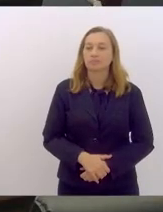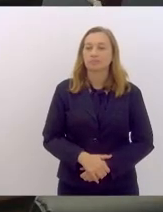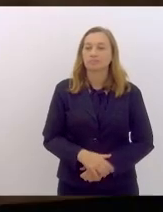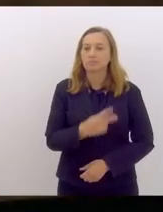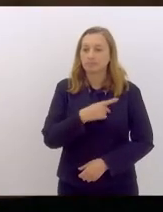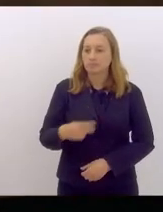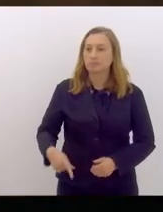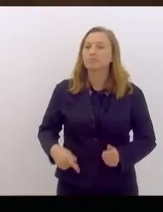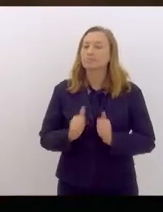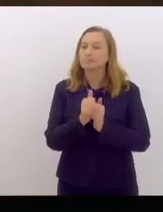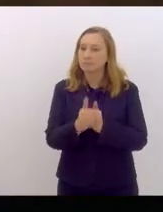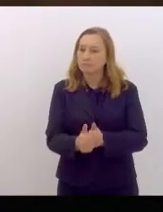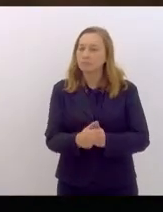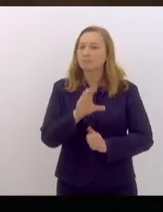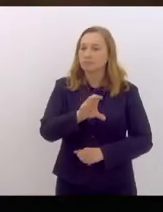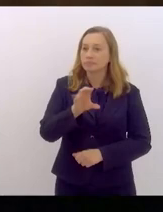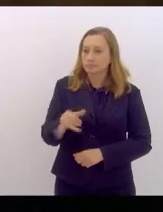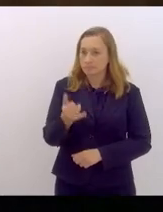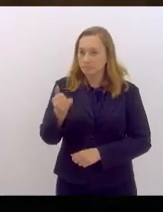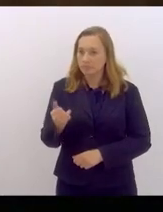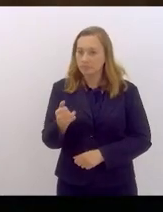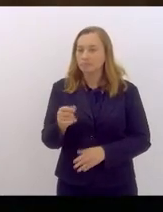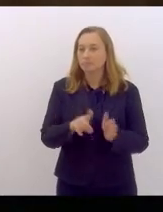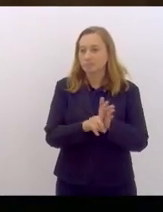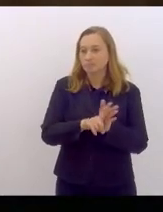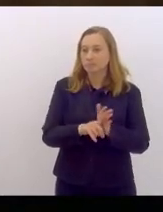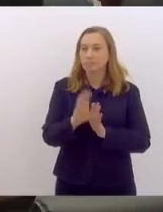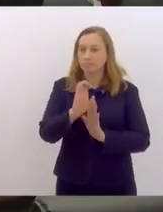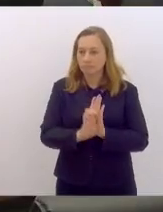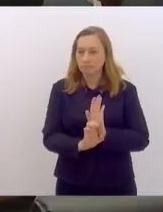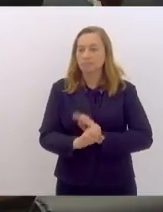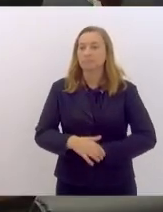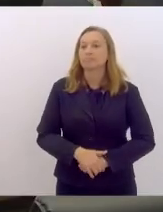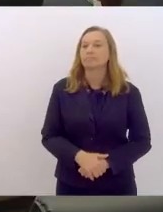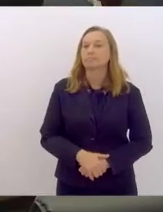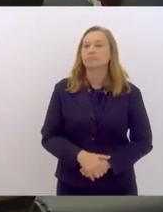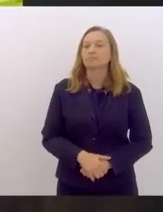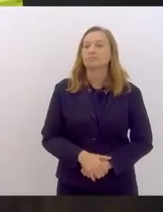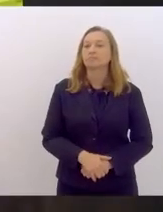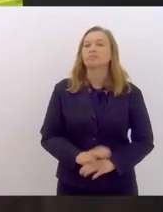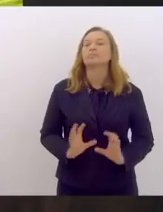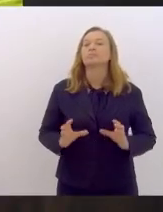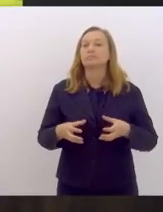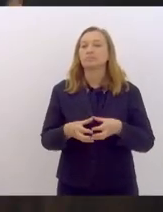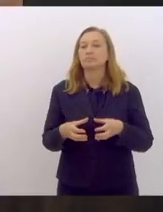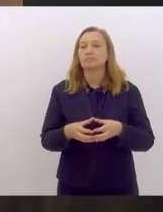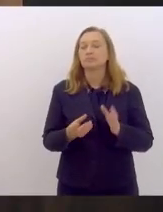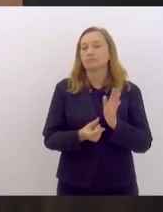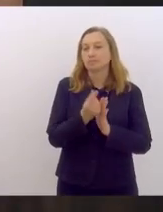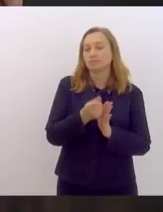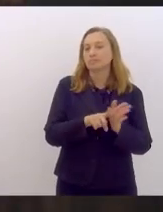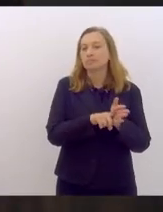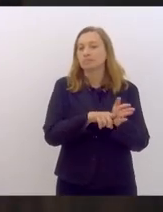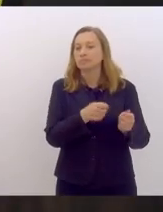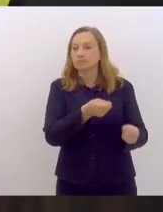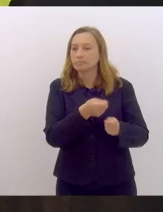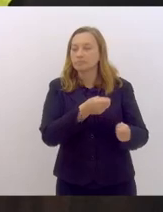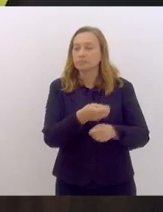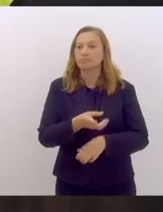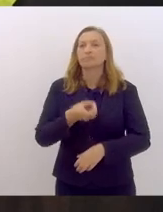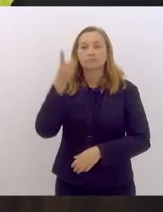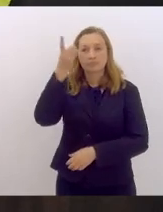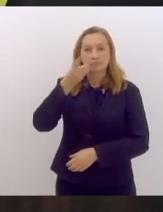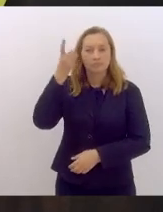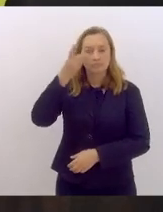Presidente, acompanhe o parecer da CCJ na análise das emendas. Pela Comissão de Orçamento, Finanças, Fiscalização Financeira e